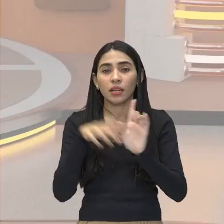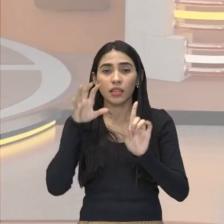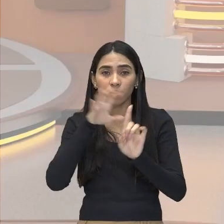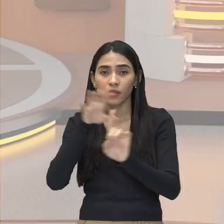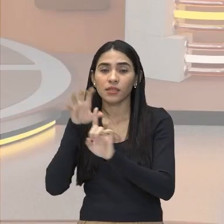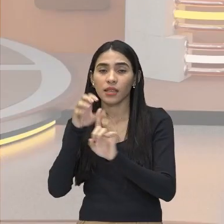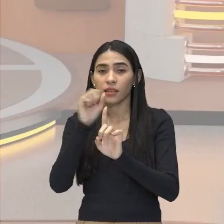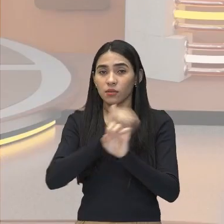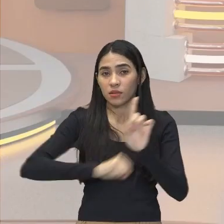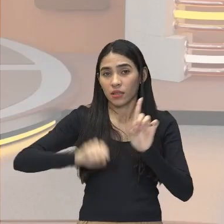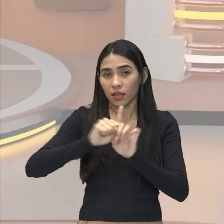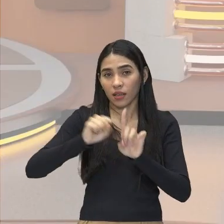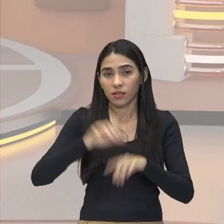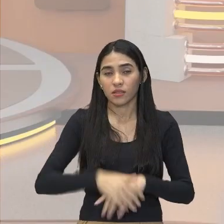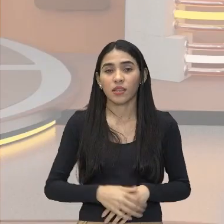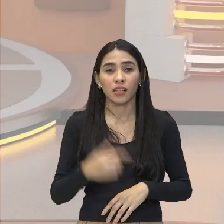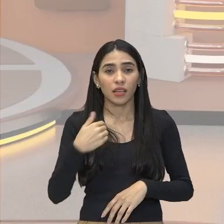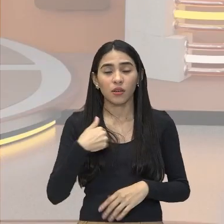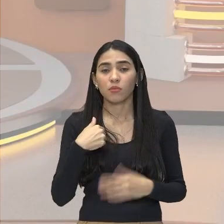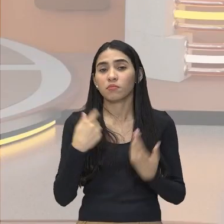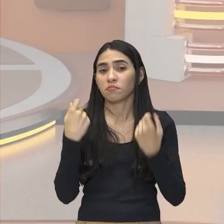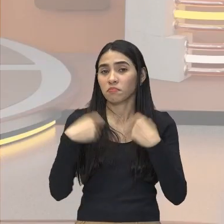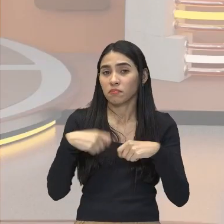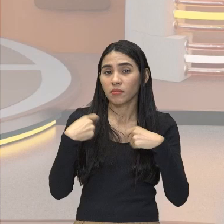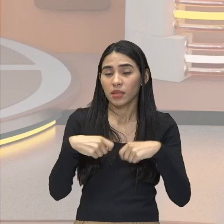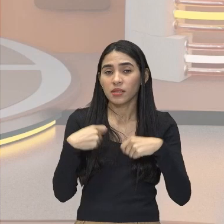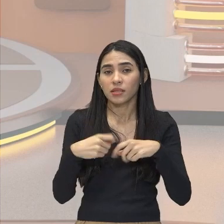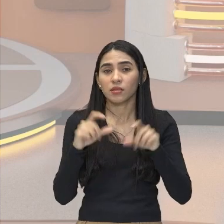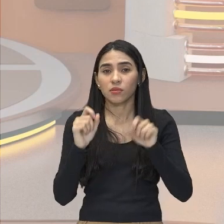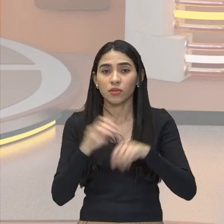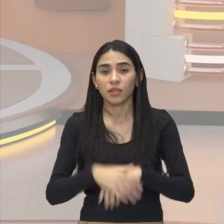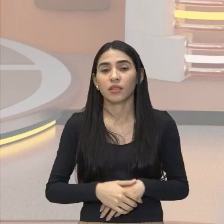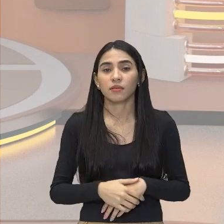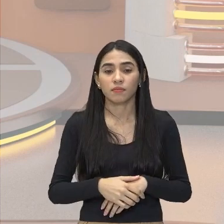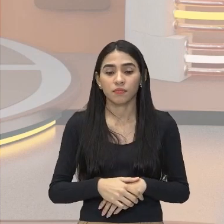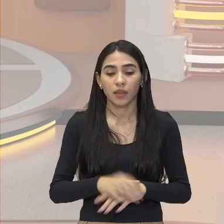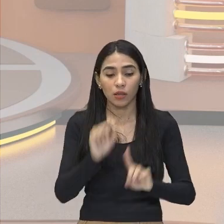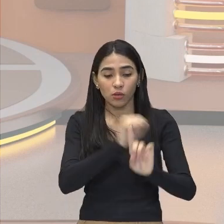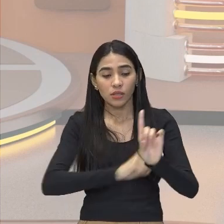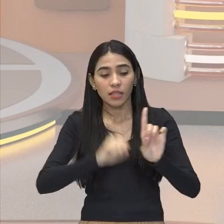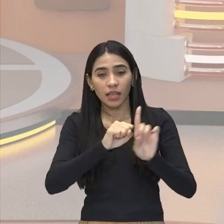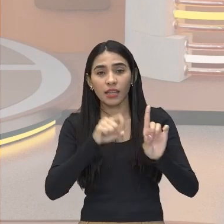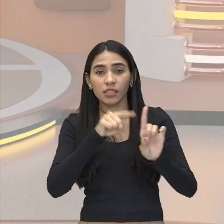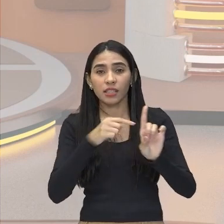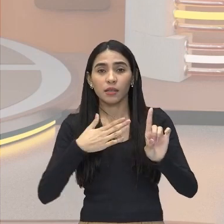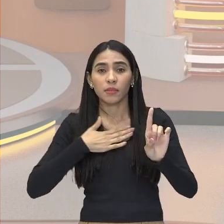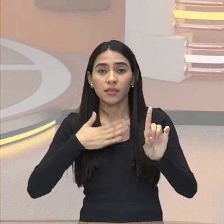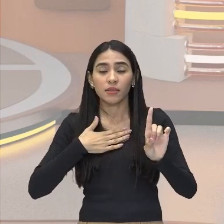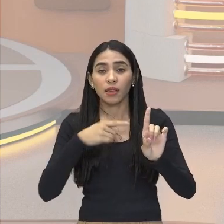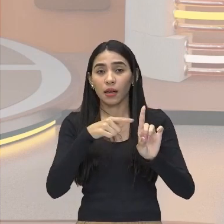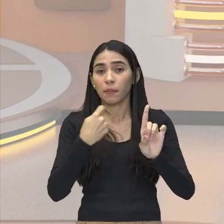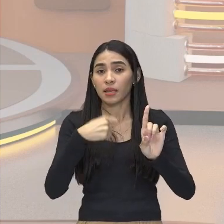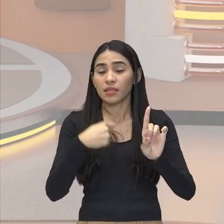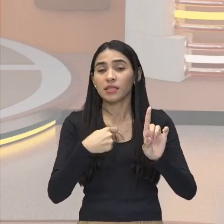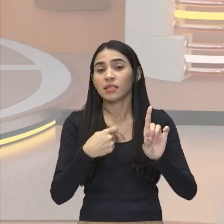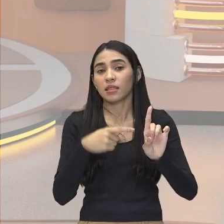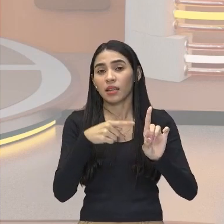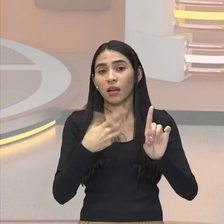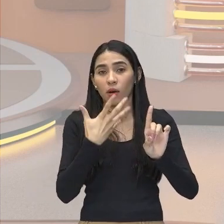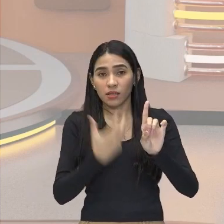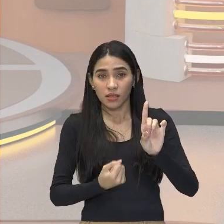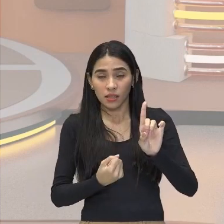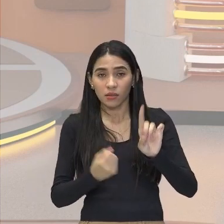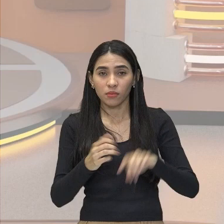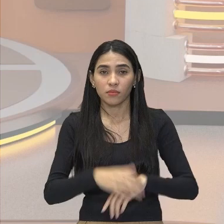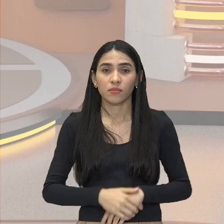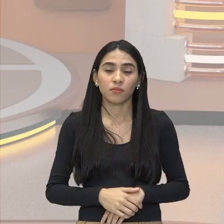quê? Eu tenho que dar um jeito de que eu seja aceito dentro desta sociedade. E para